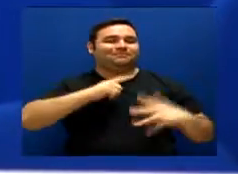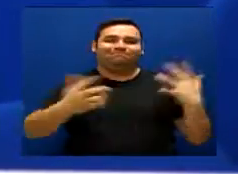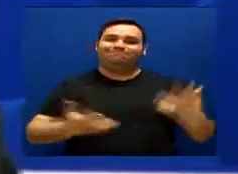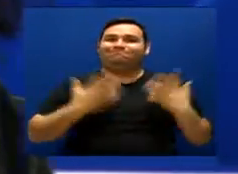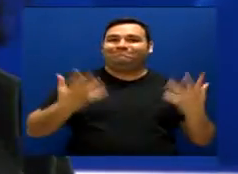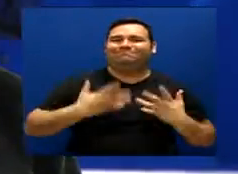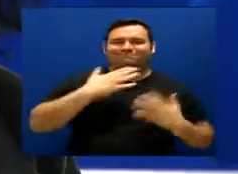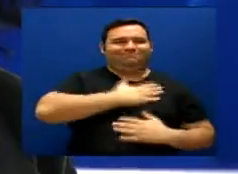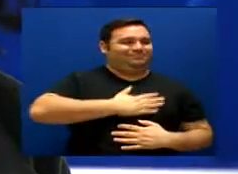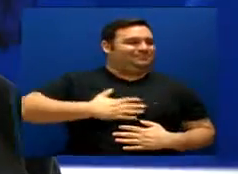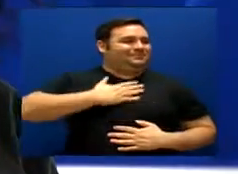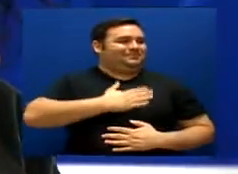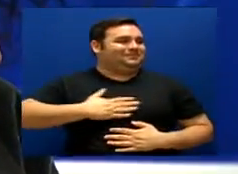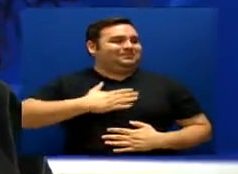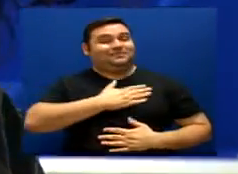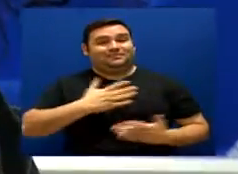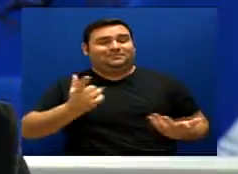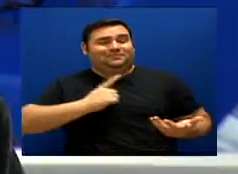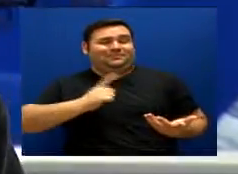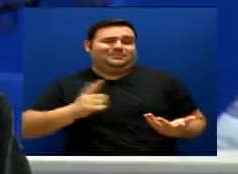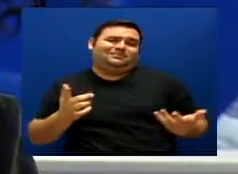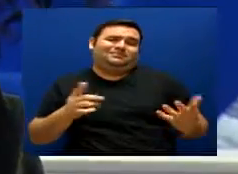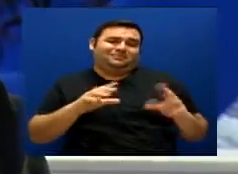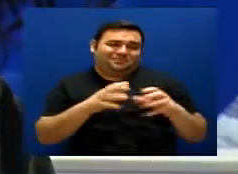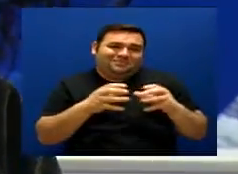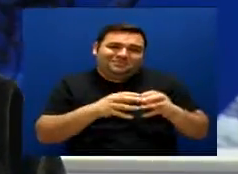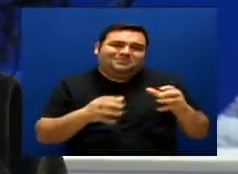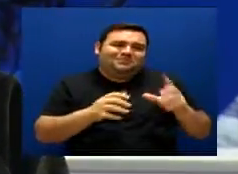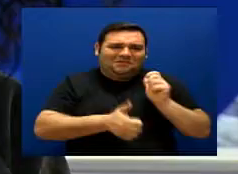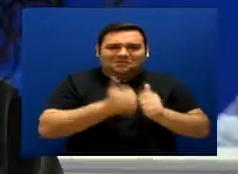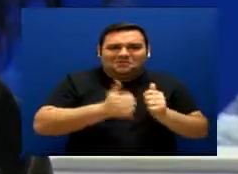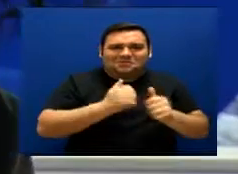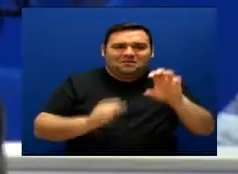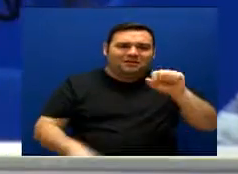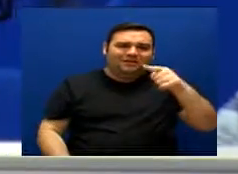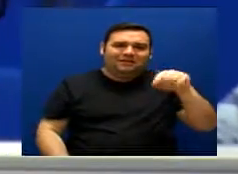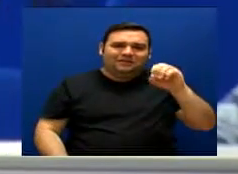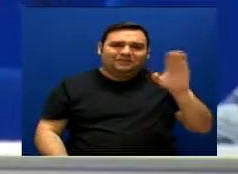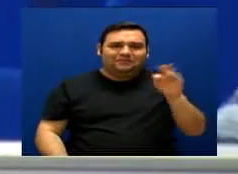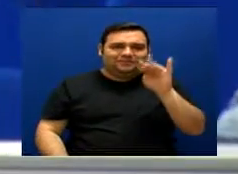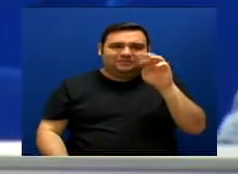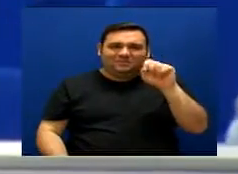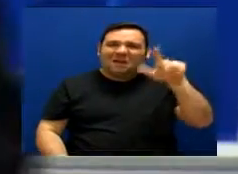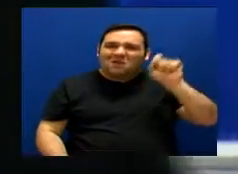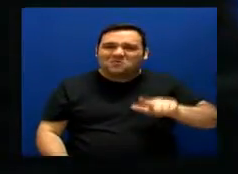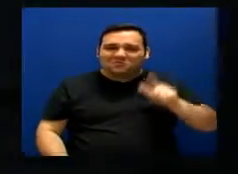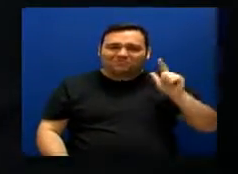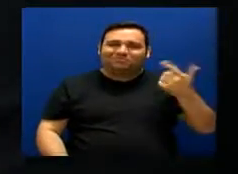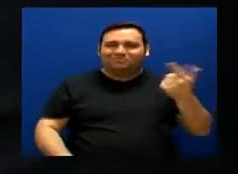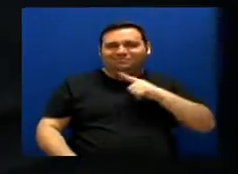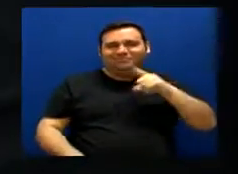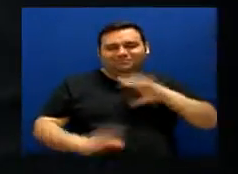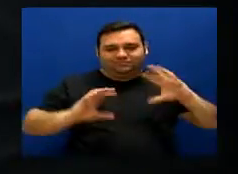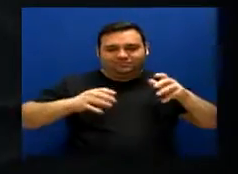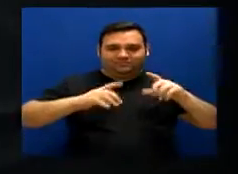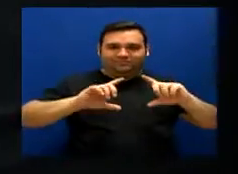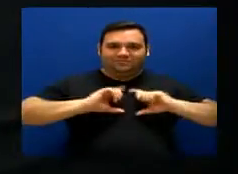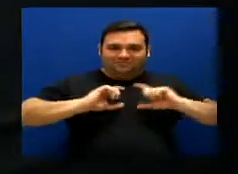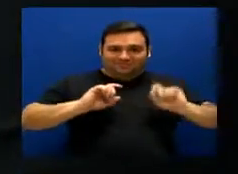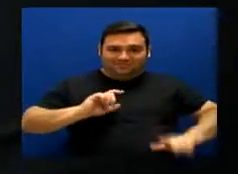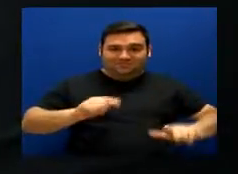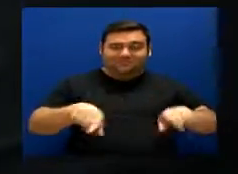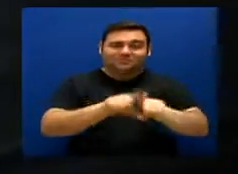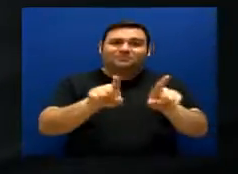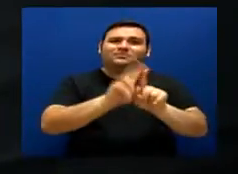temos aí uma felicidade de ter o nosso São Bento tendo acesso e progredindo e